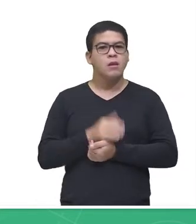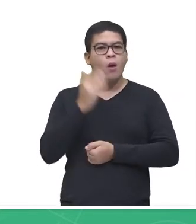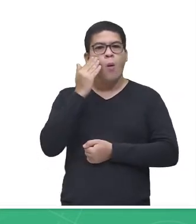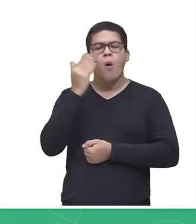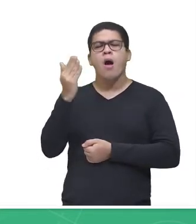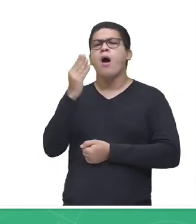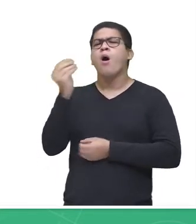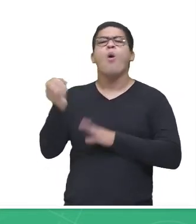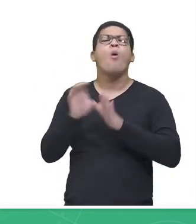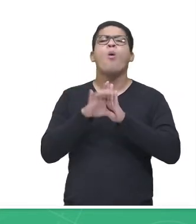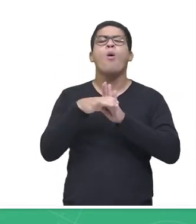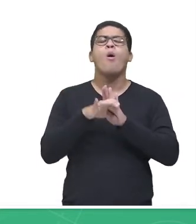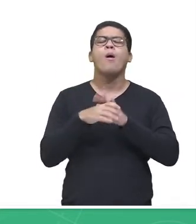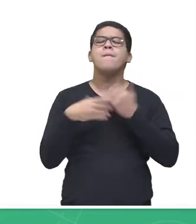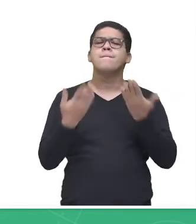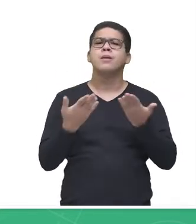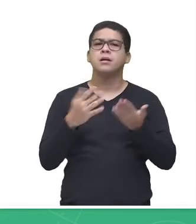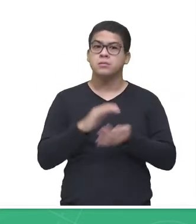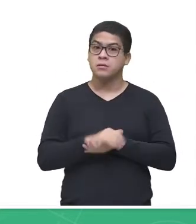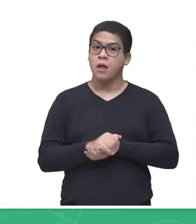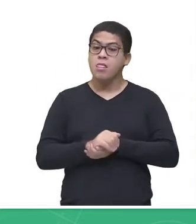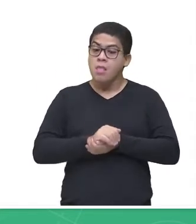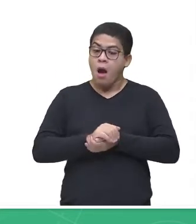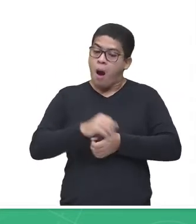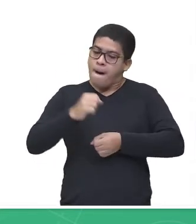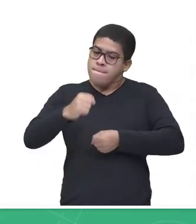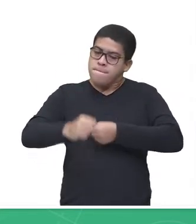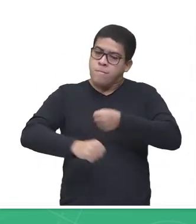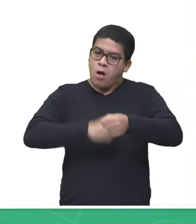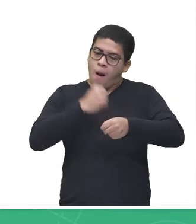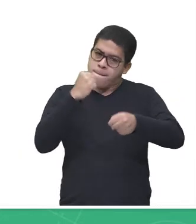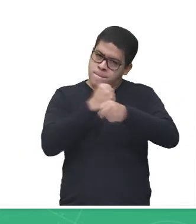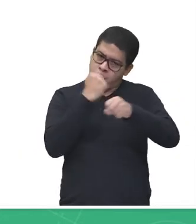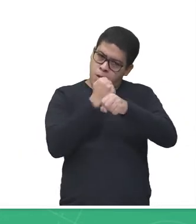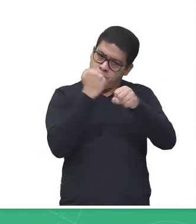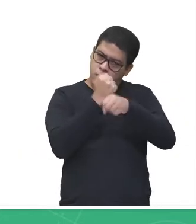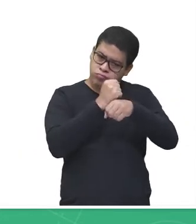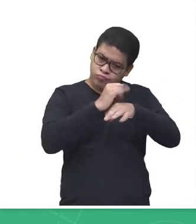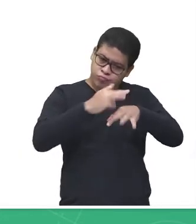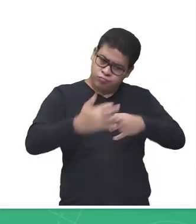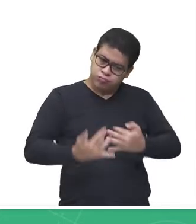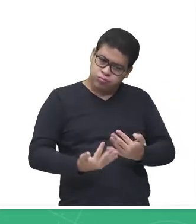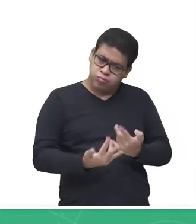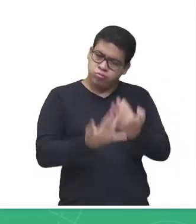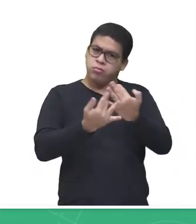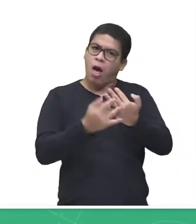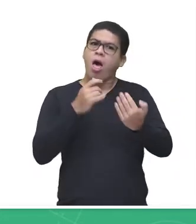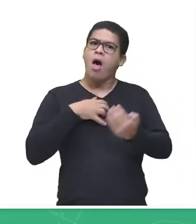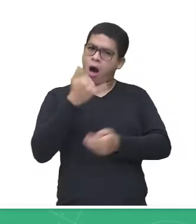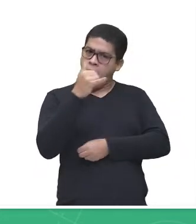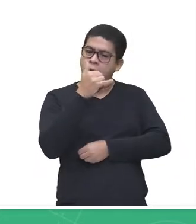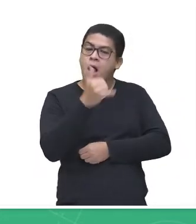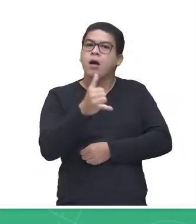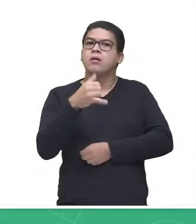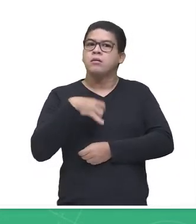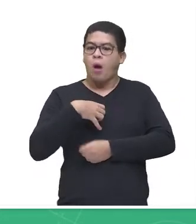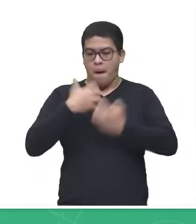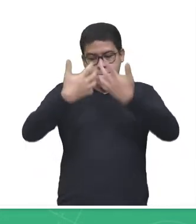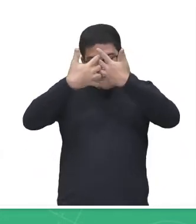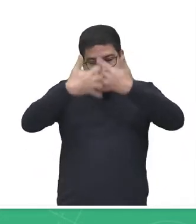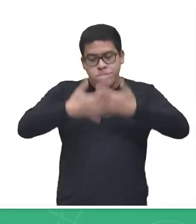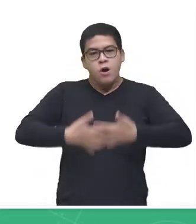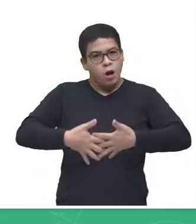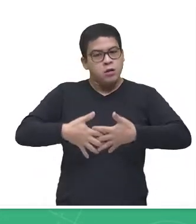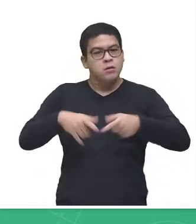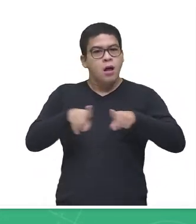mitocôndrias são produzir energia, que é o ATP, a partir de processos metabólicos. E aqui a gente tem um esquema